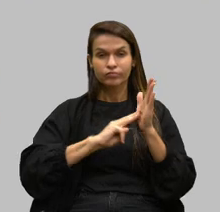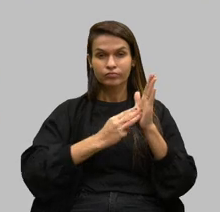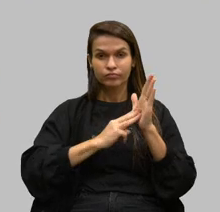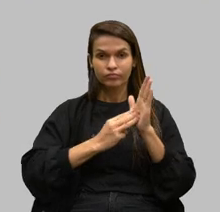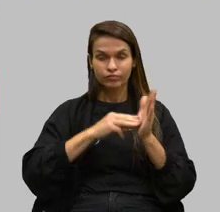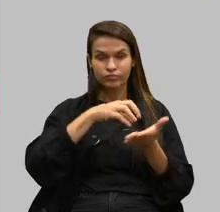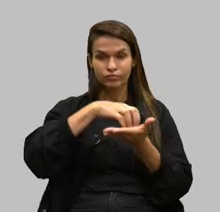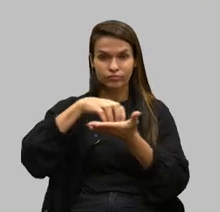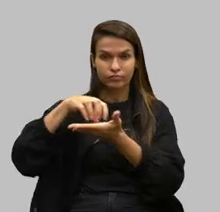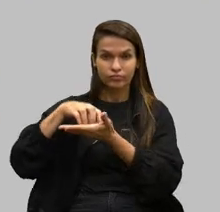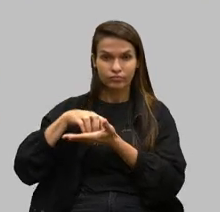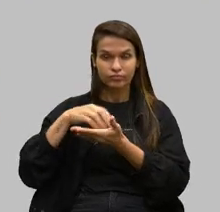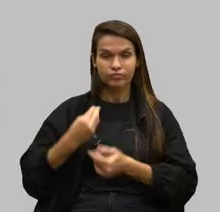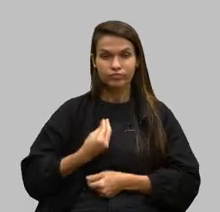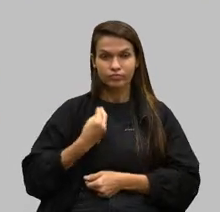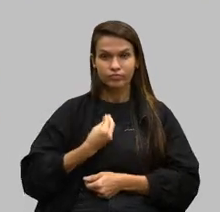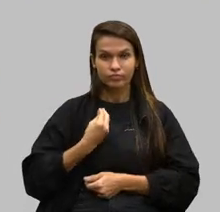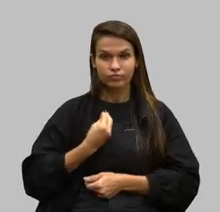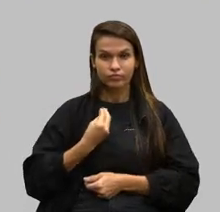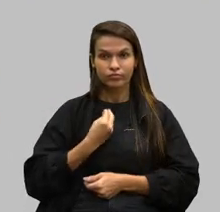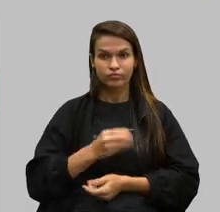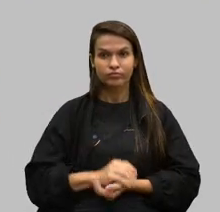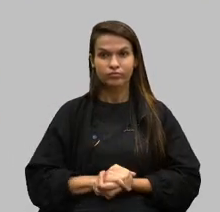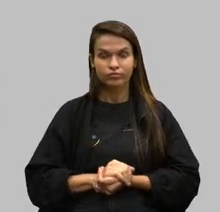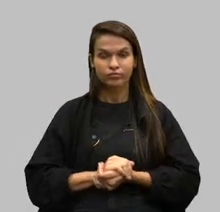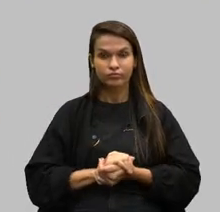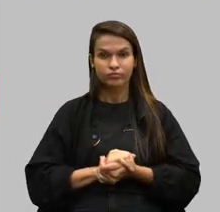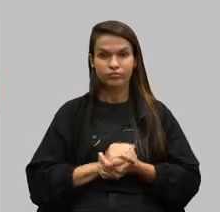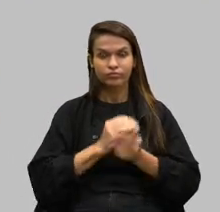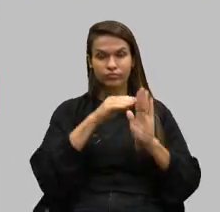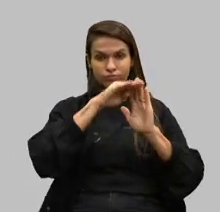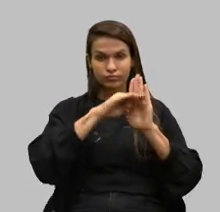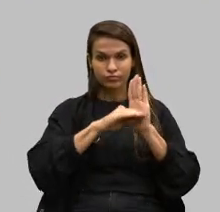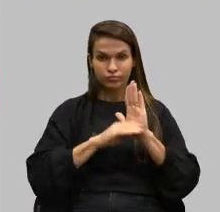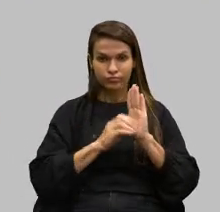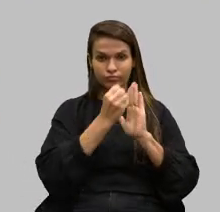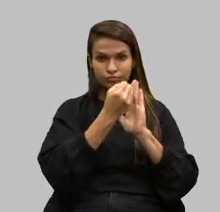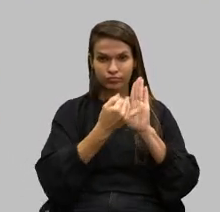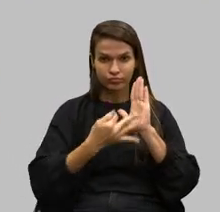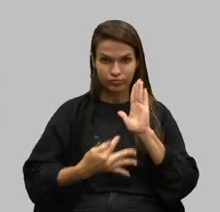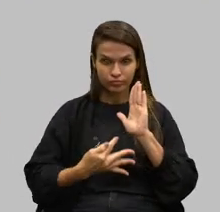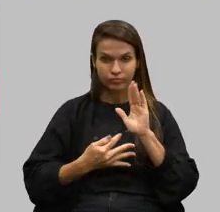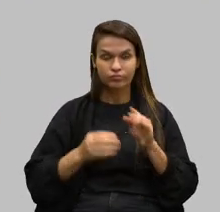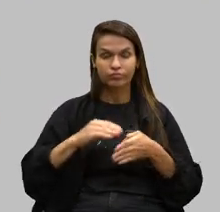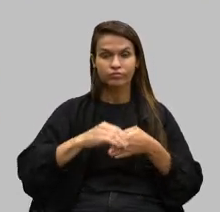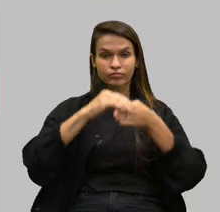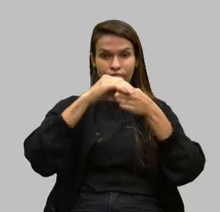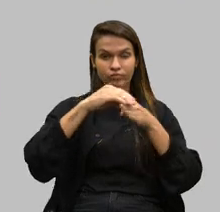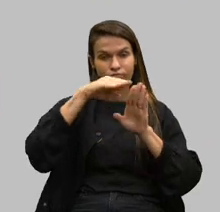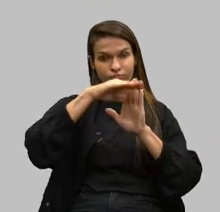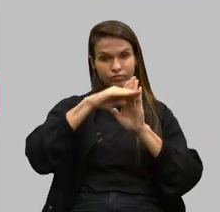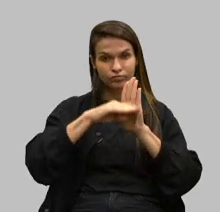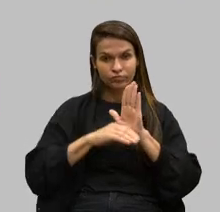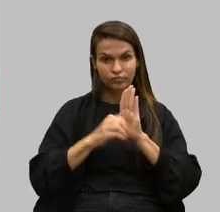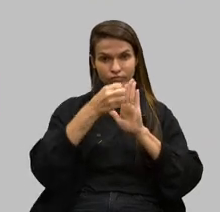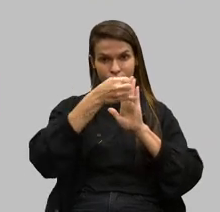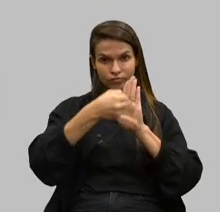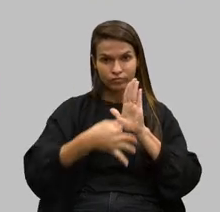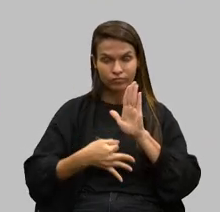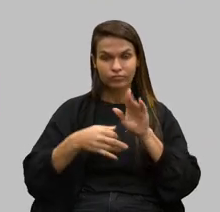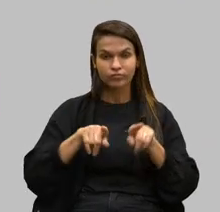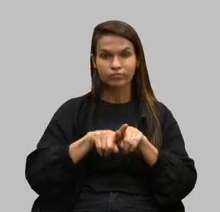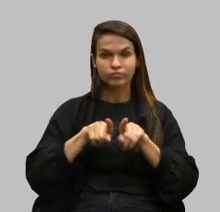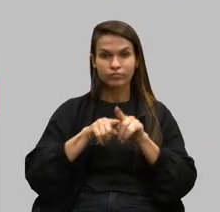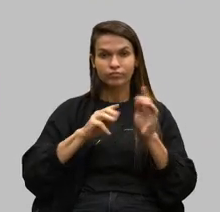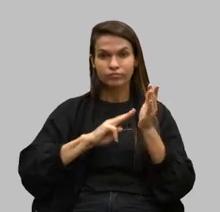participantes por eh por ordem de inscrição líderes por ordem de inscrição membros da mesa da